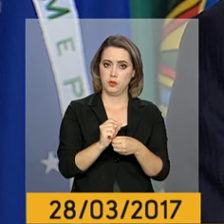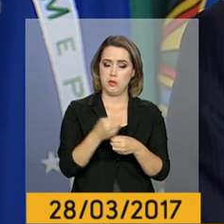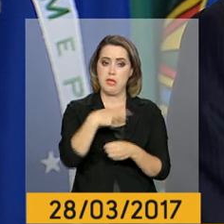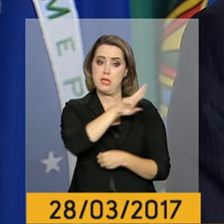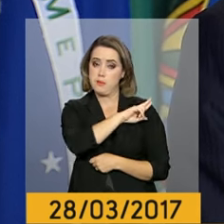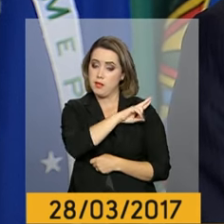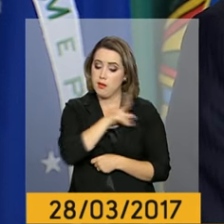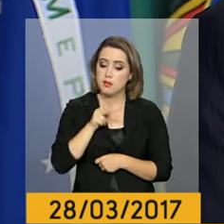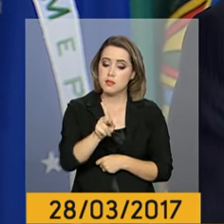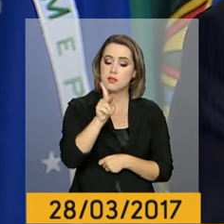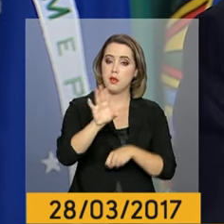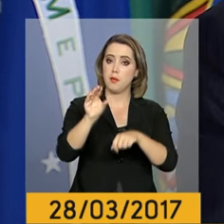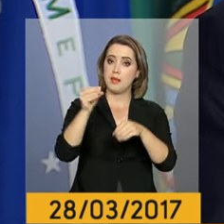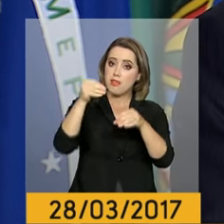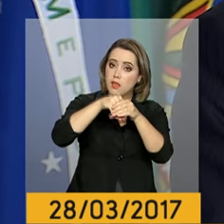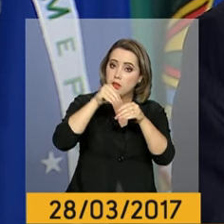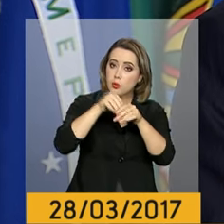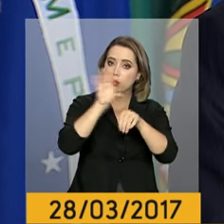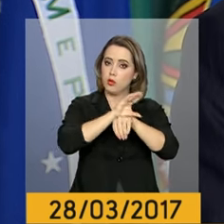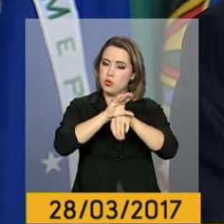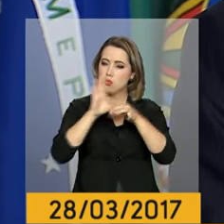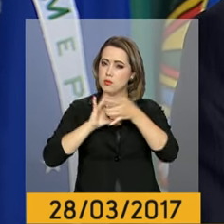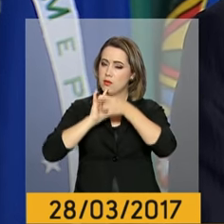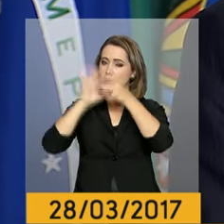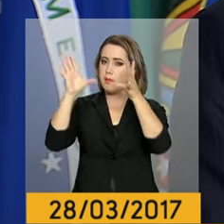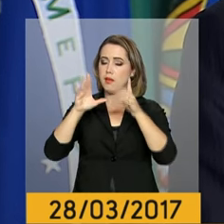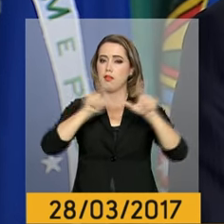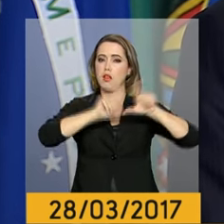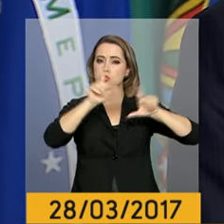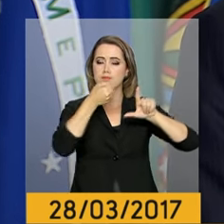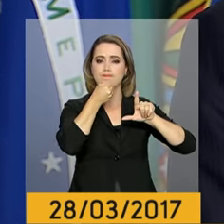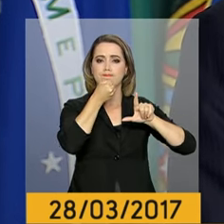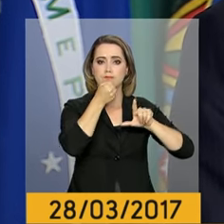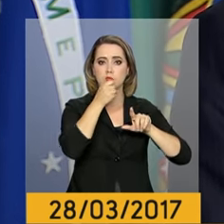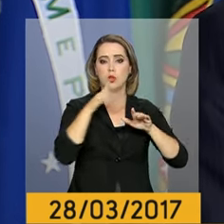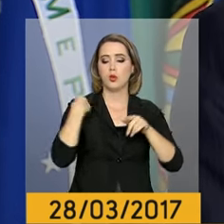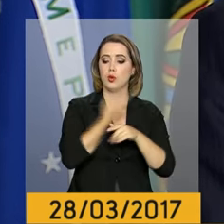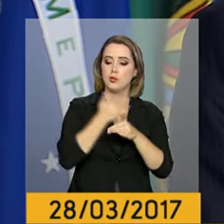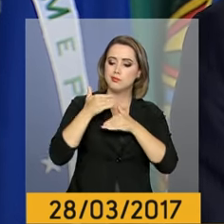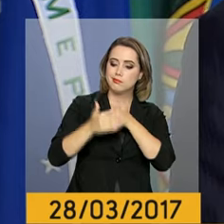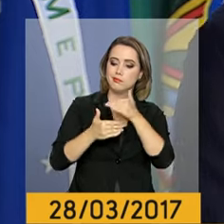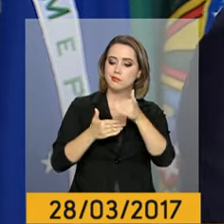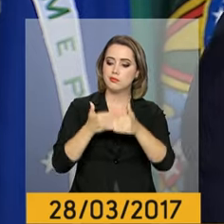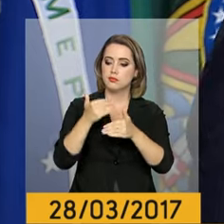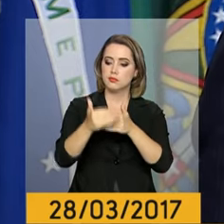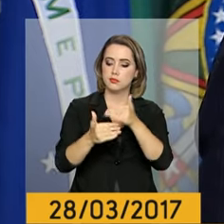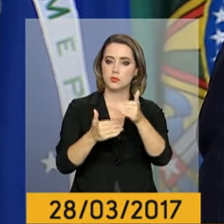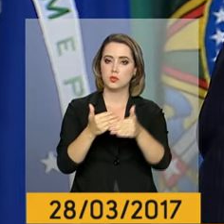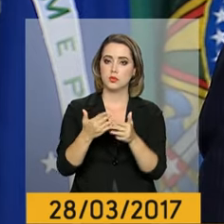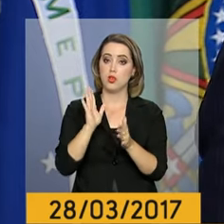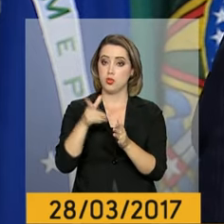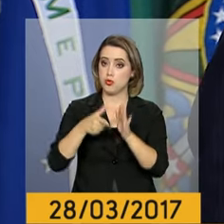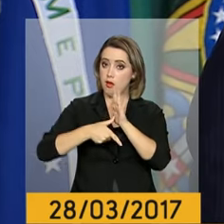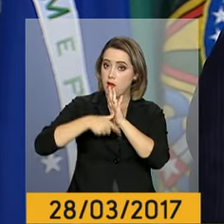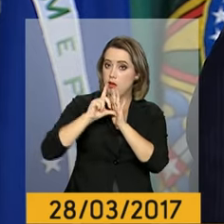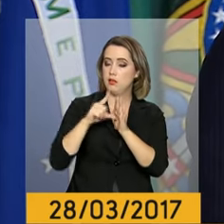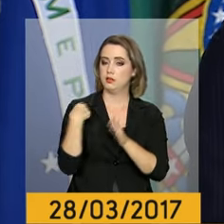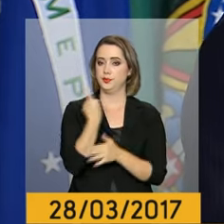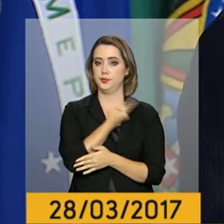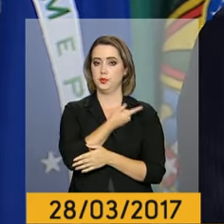8788 nós estamos dando passos e mais Passos nessa direção há tempos atrás já fizemos uma